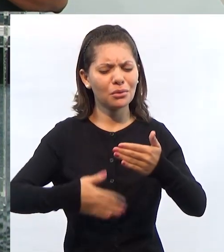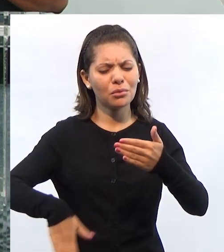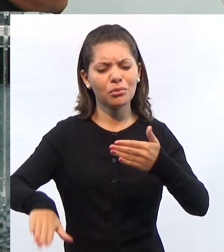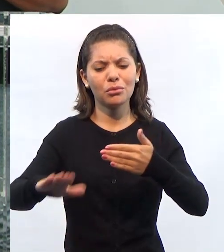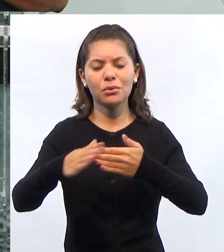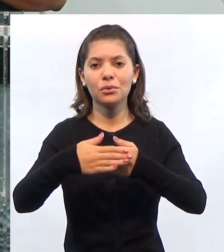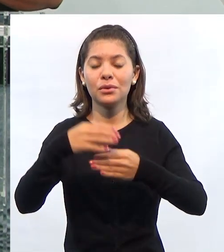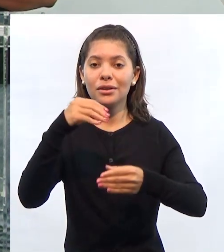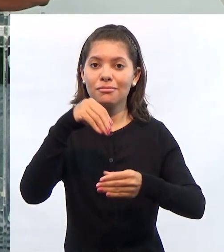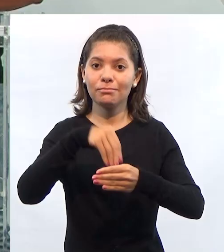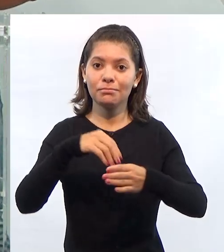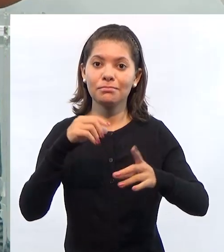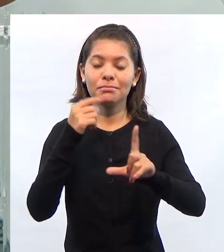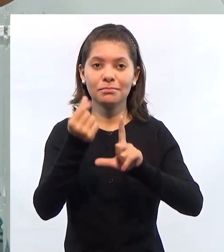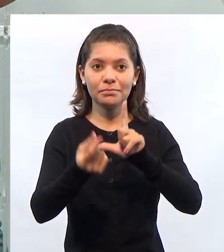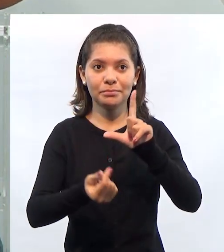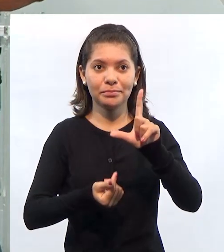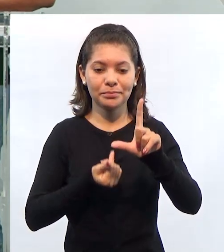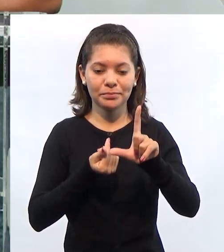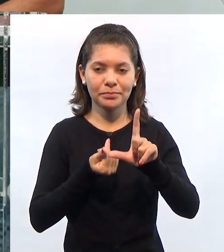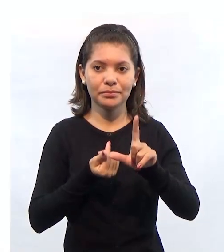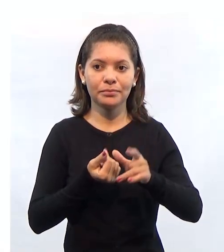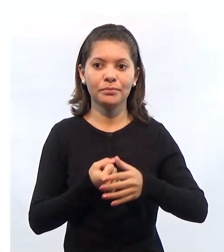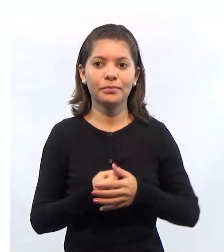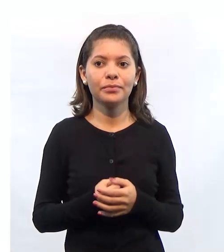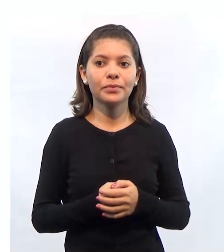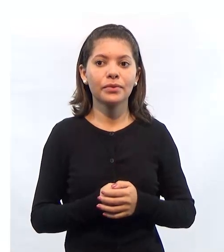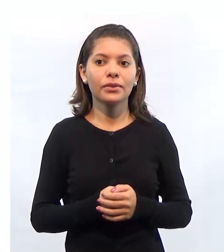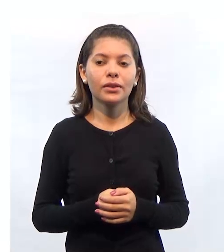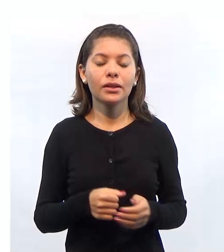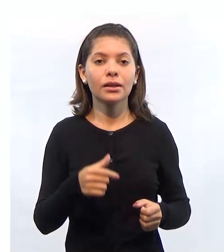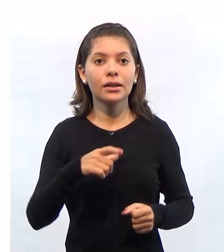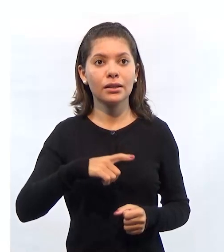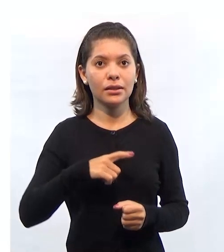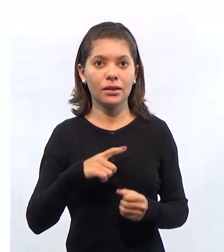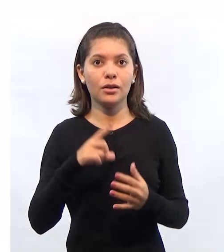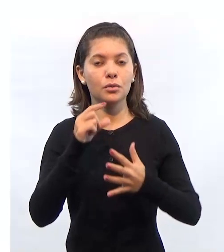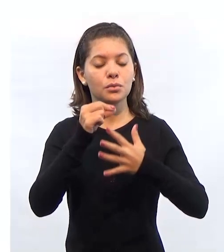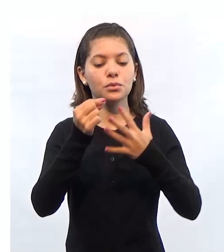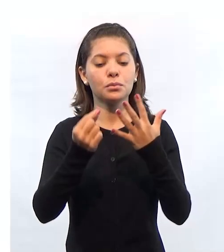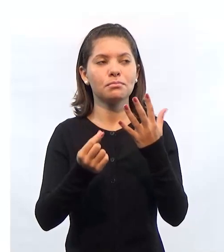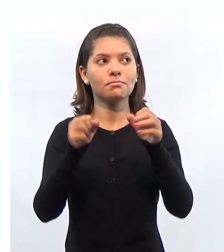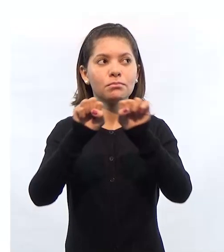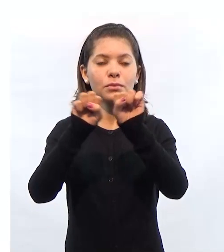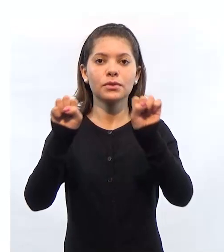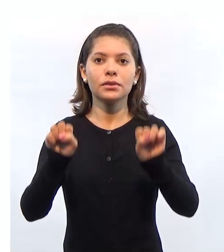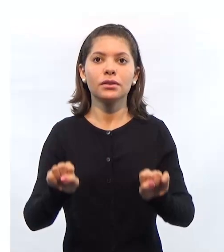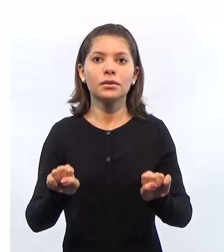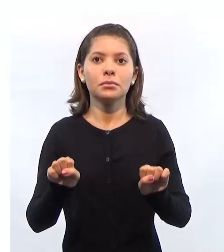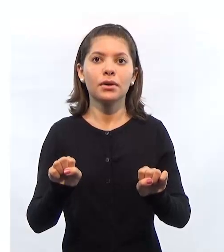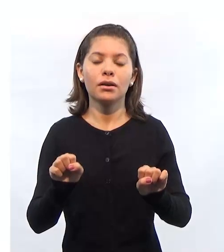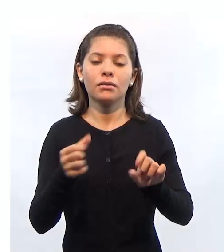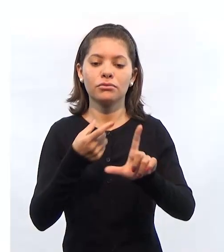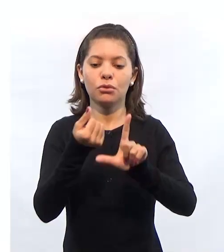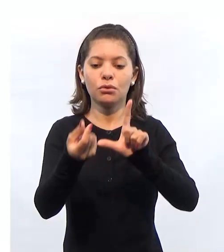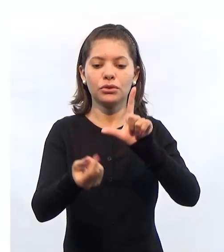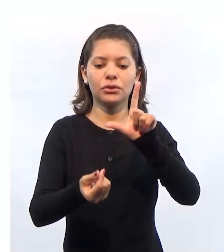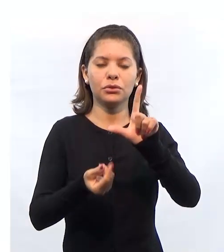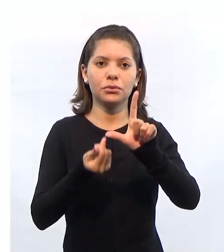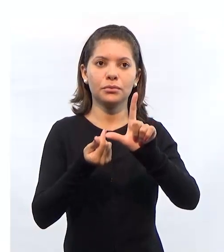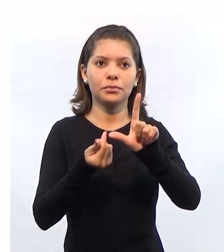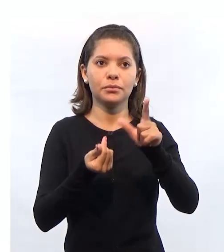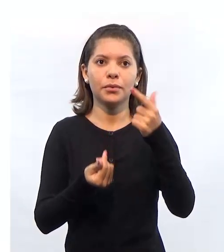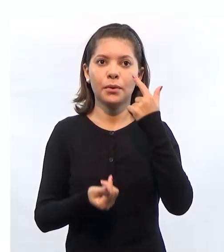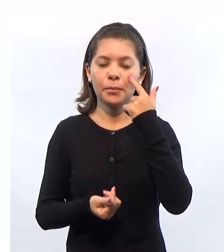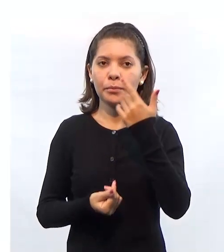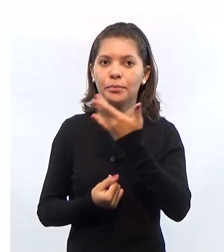uma função que faz parte da logística. E nós temos os componentes do sistema de logístico.